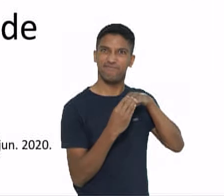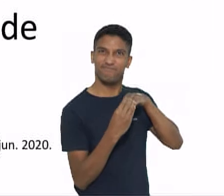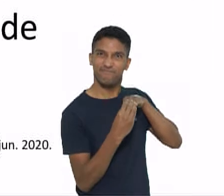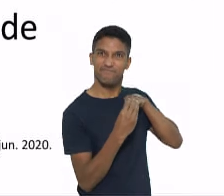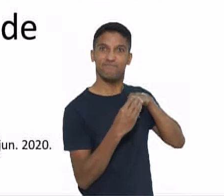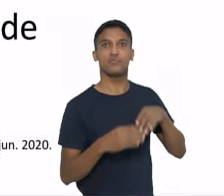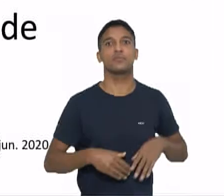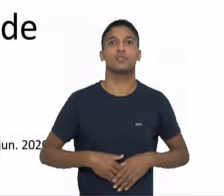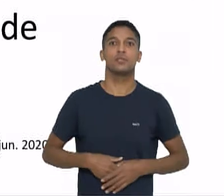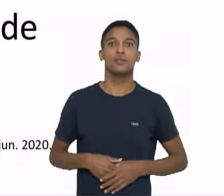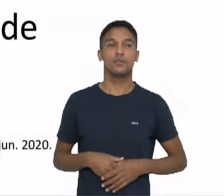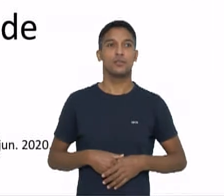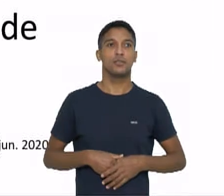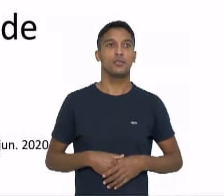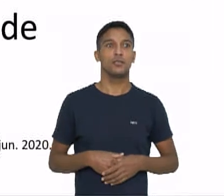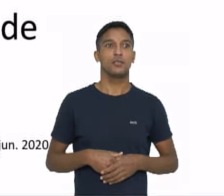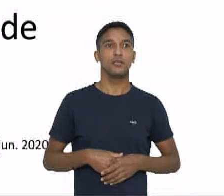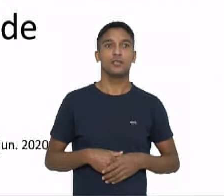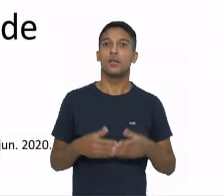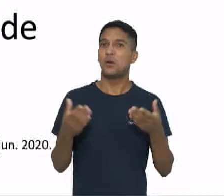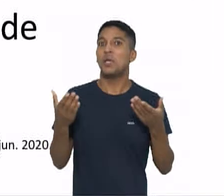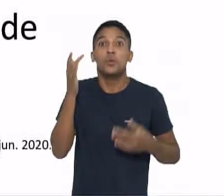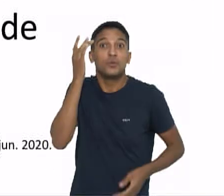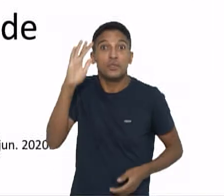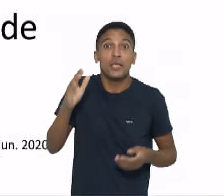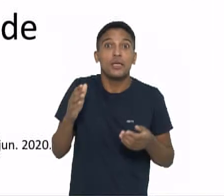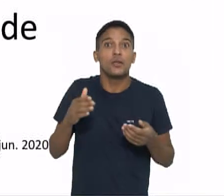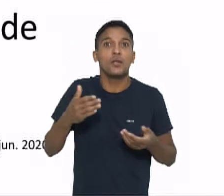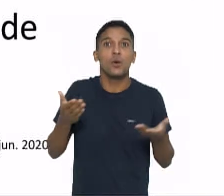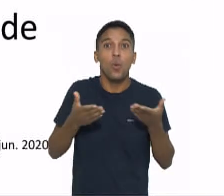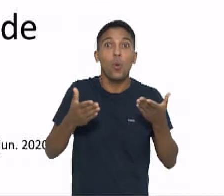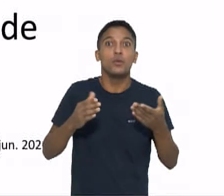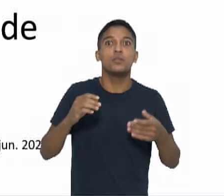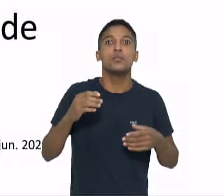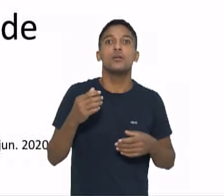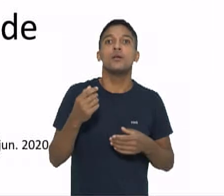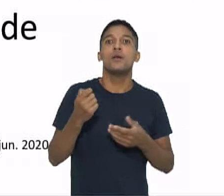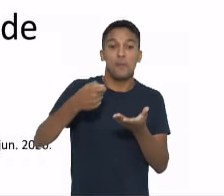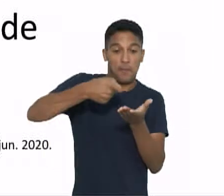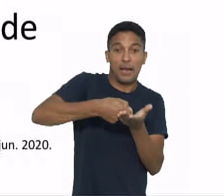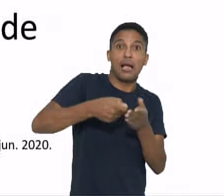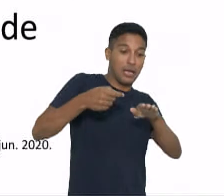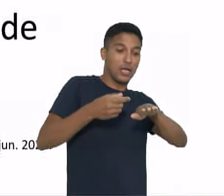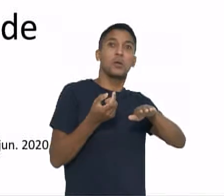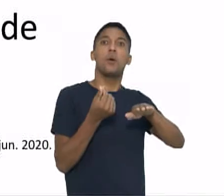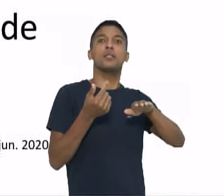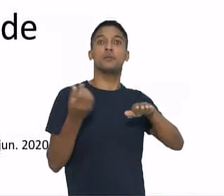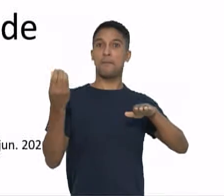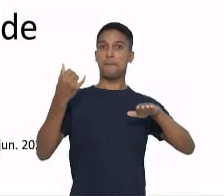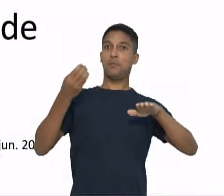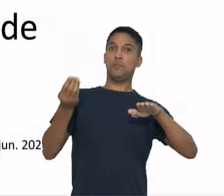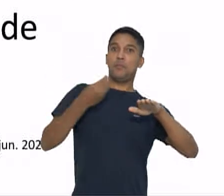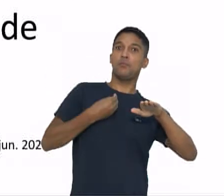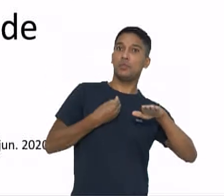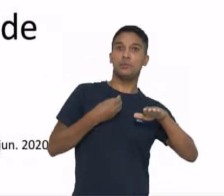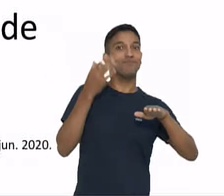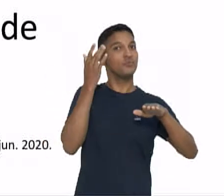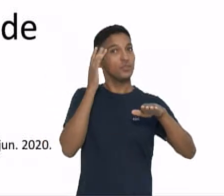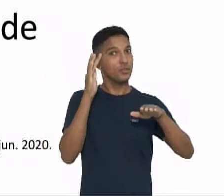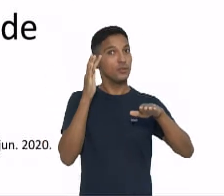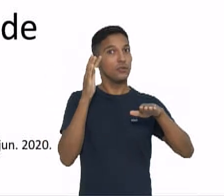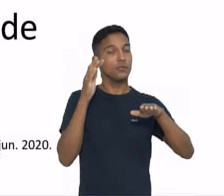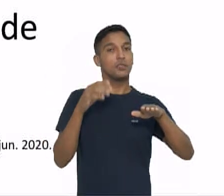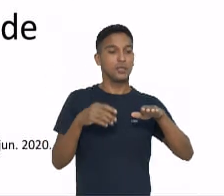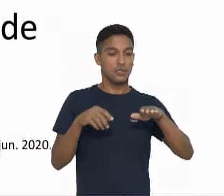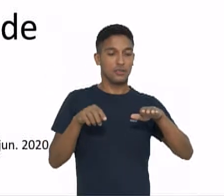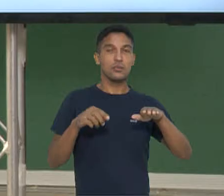vale. Ni quanto me van a pagar. E nem quanto vão pagar para mim por eles. Pero sepan que se llevan